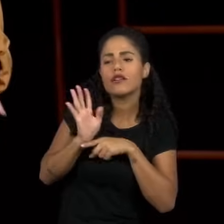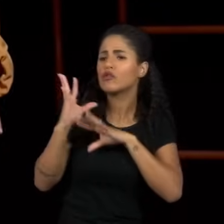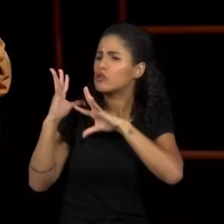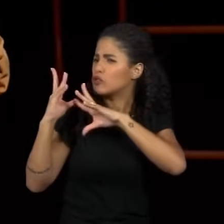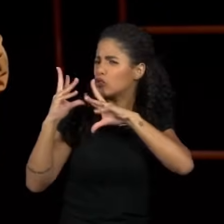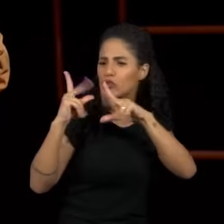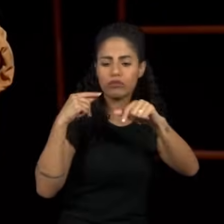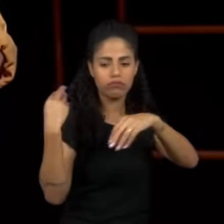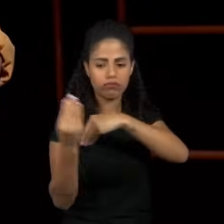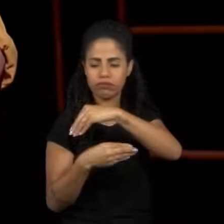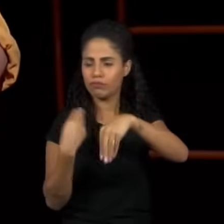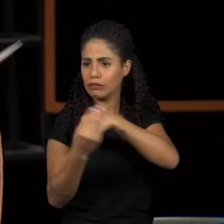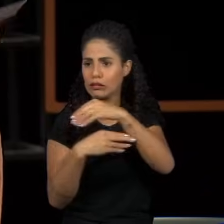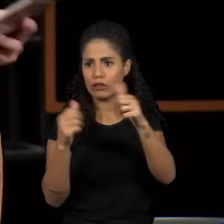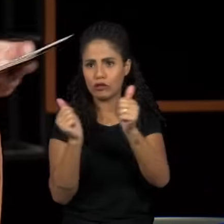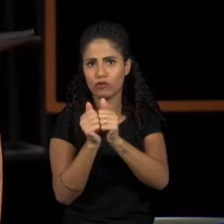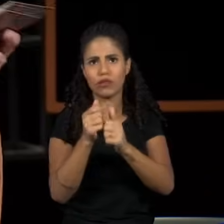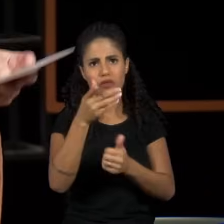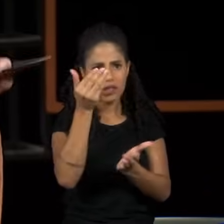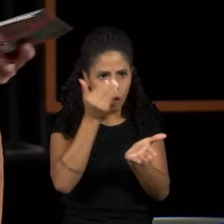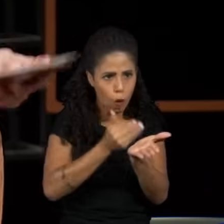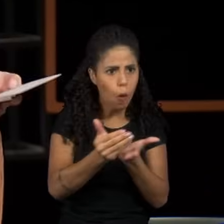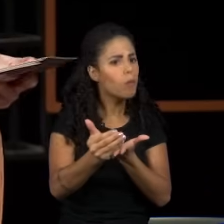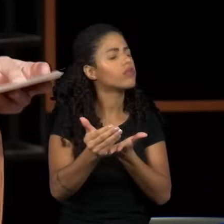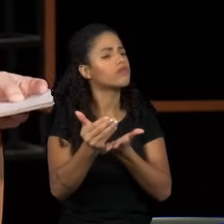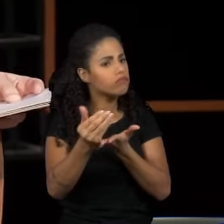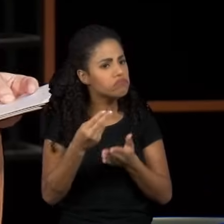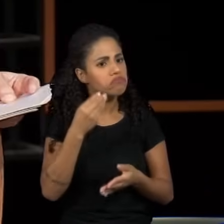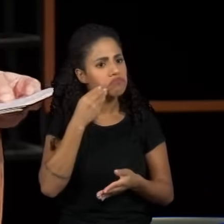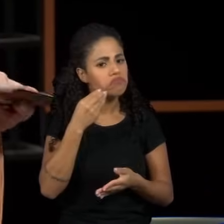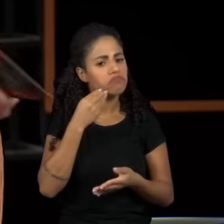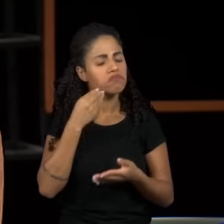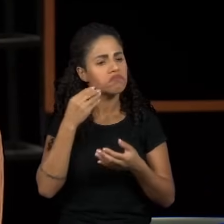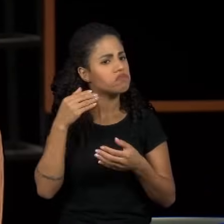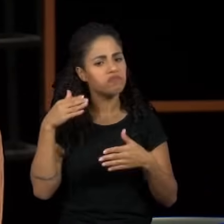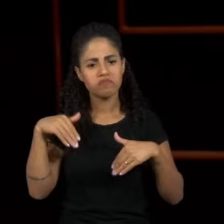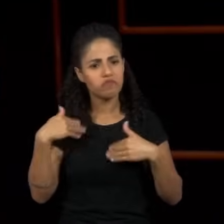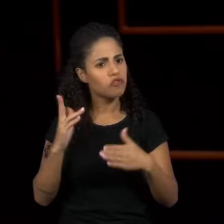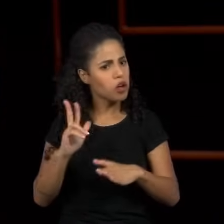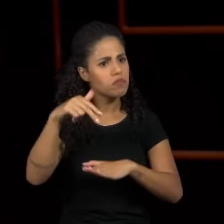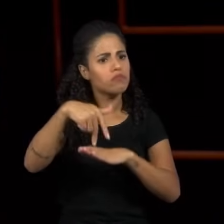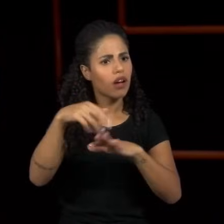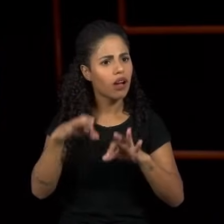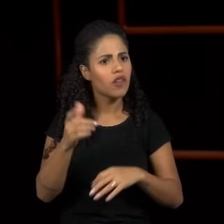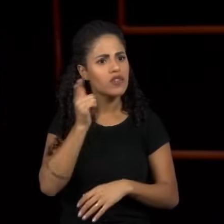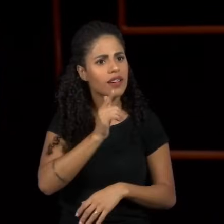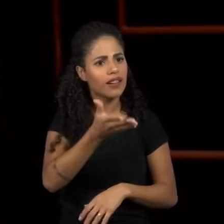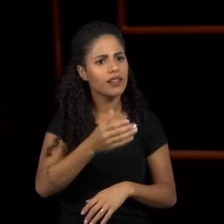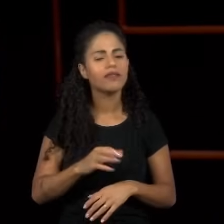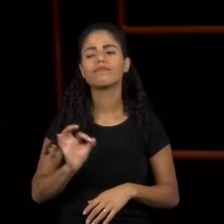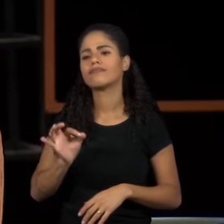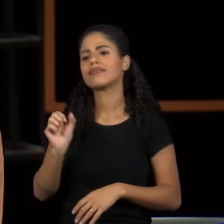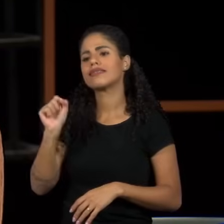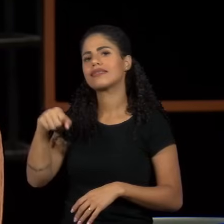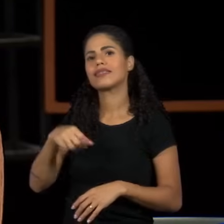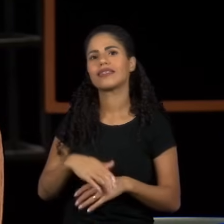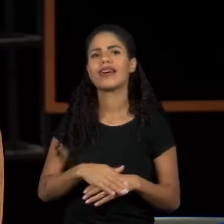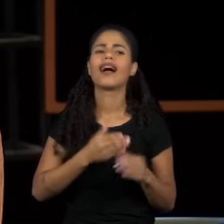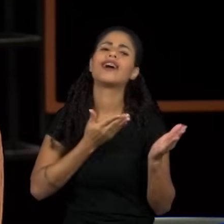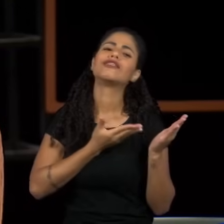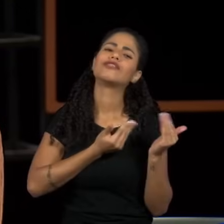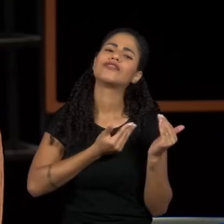junto. Você já começou mesmo com a força total. Com a força, né? Ah, juventude.